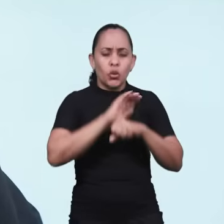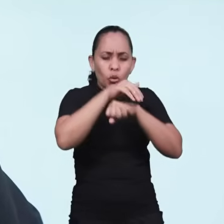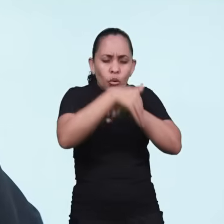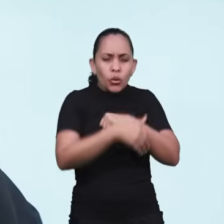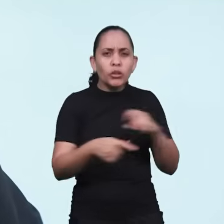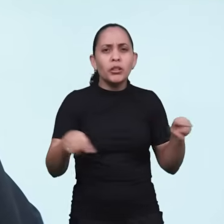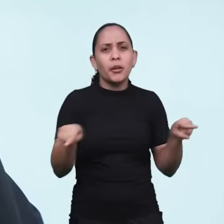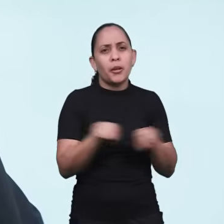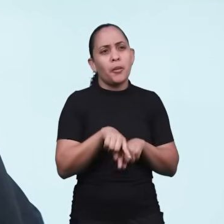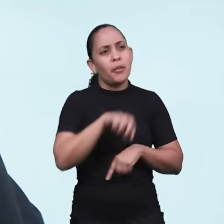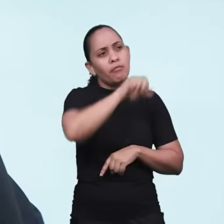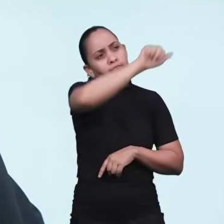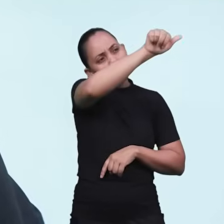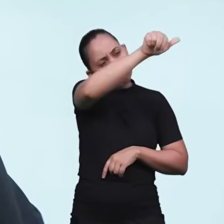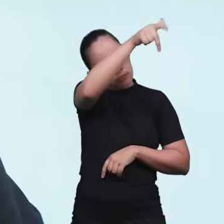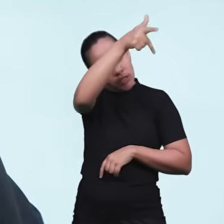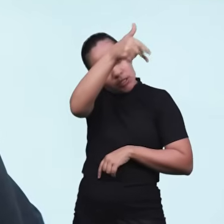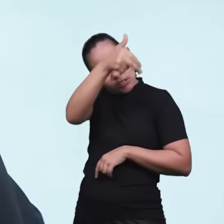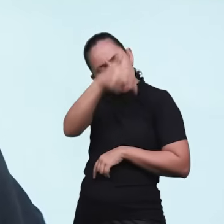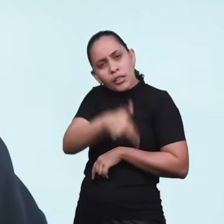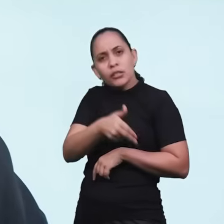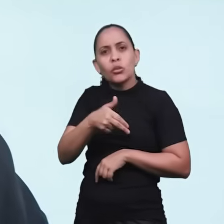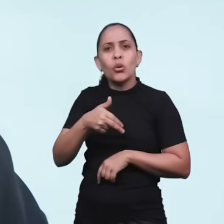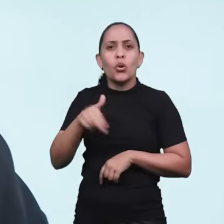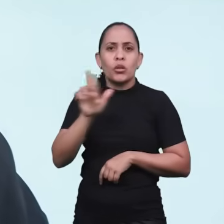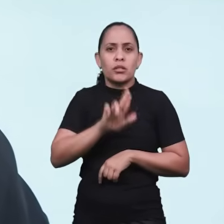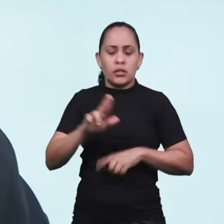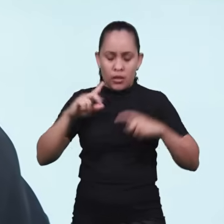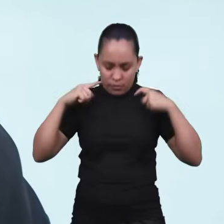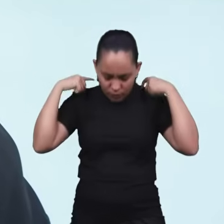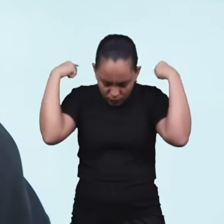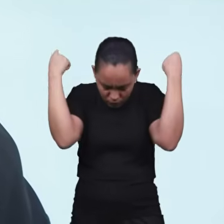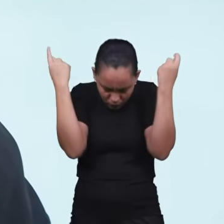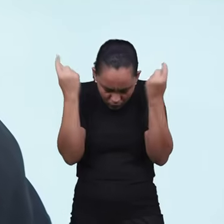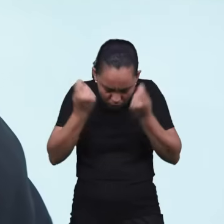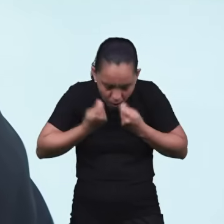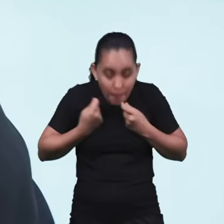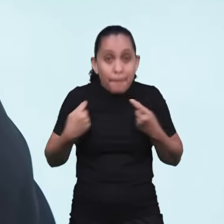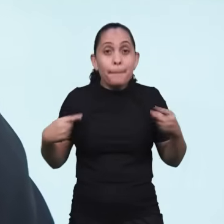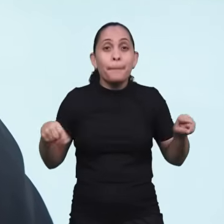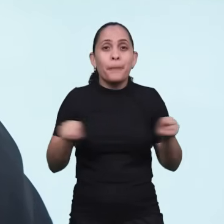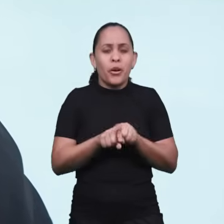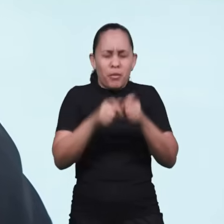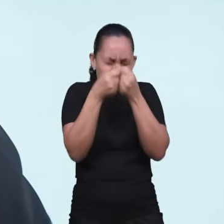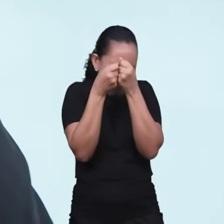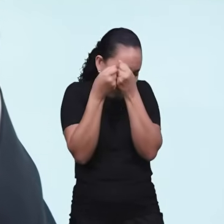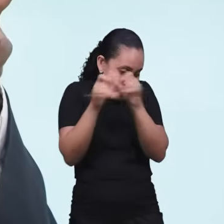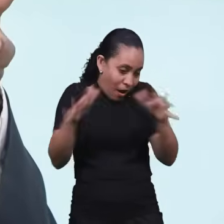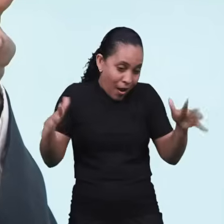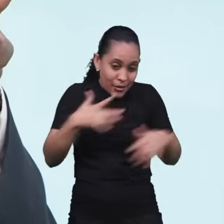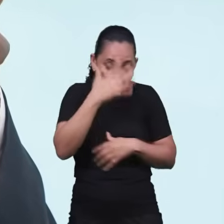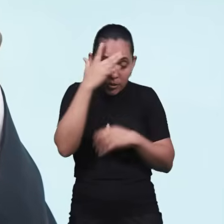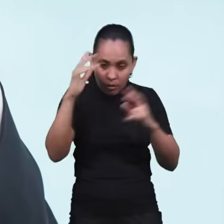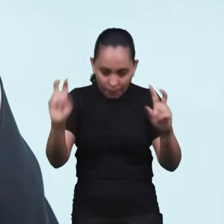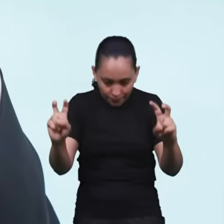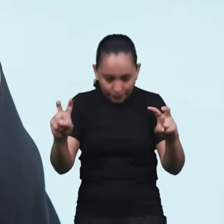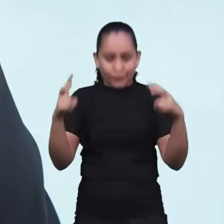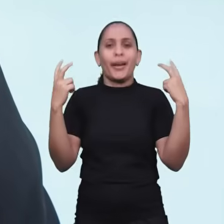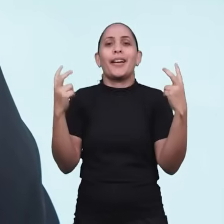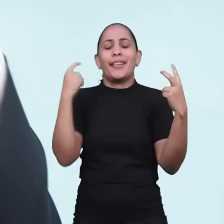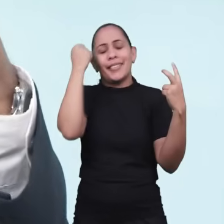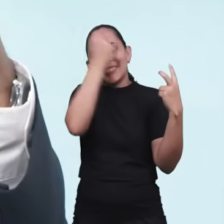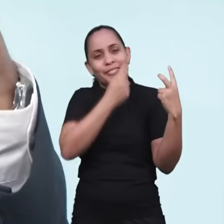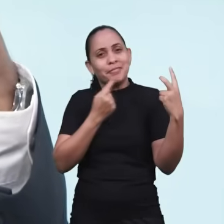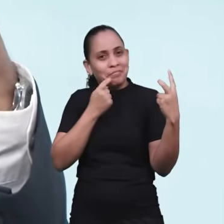ali 40 dias e 40 noites, né? Quando ele desce, ele teve que usar um véu para cobrir o rosto, porque